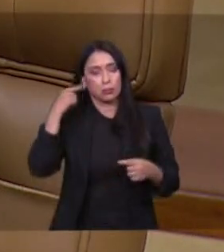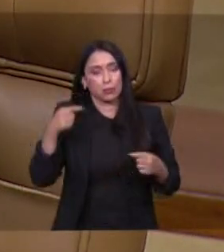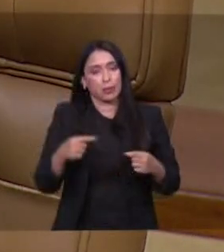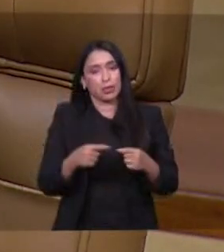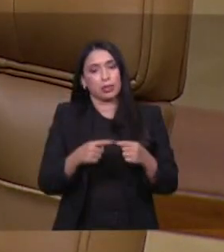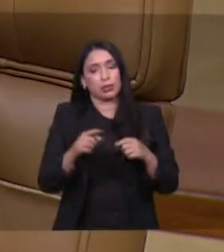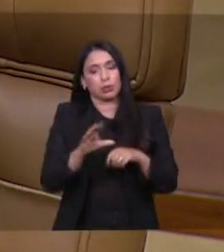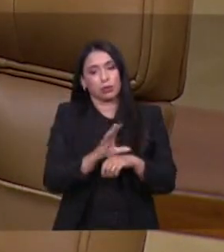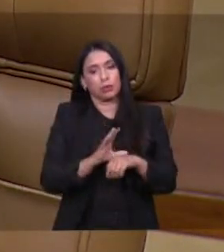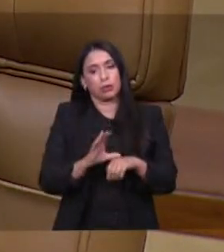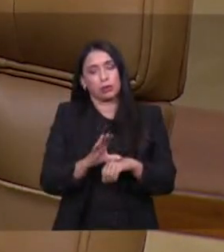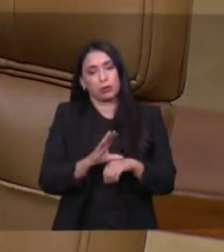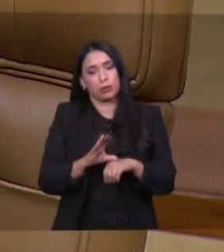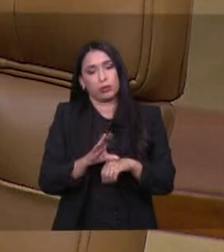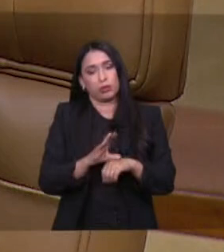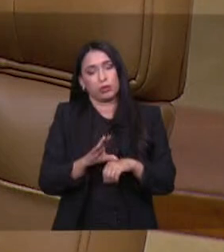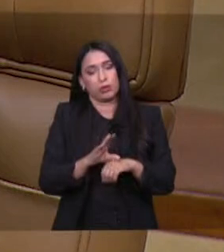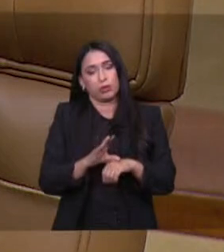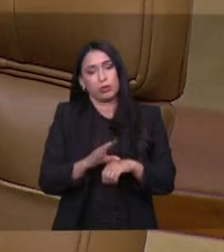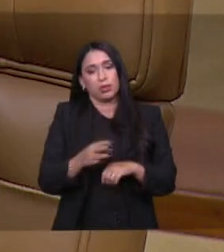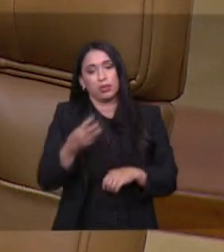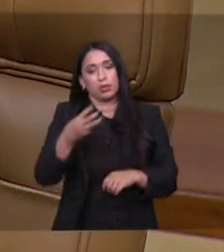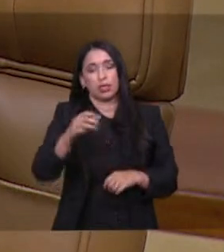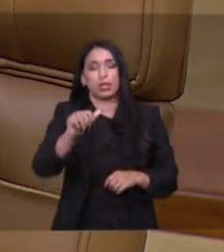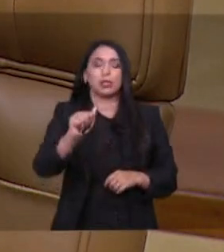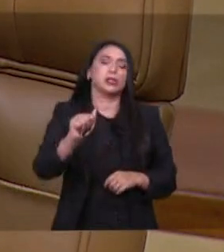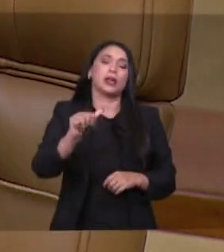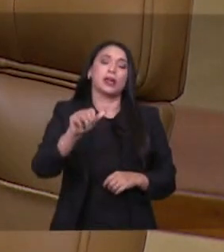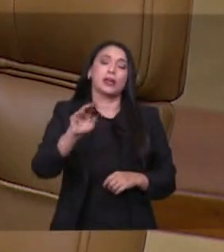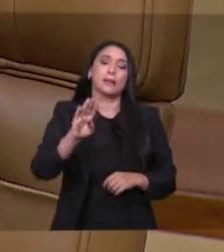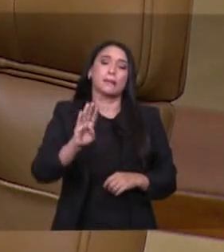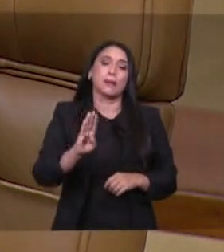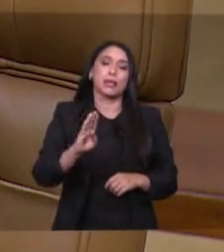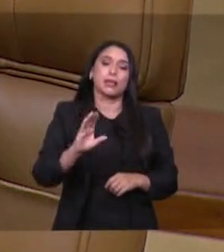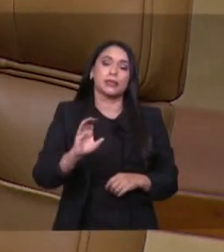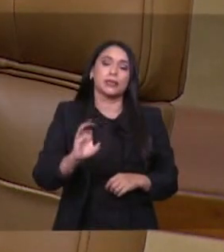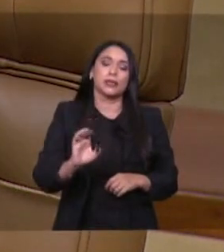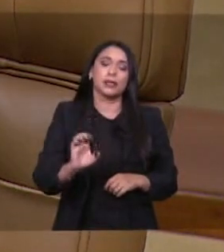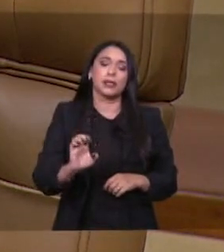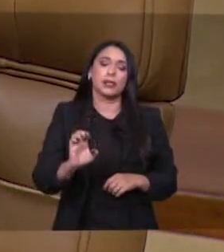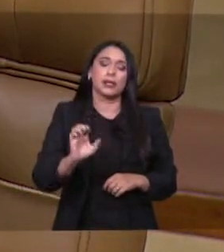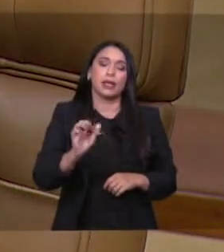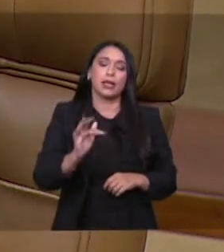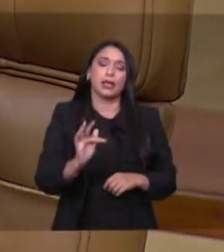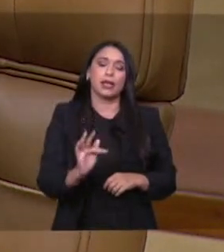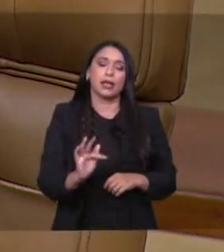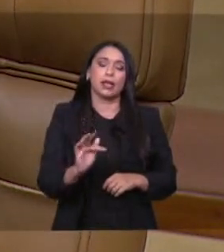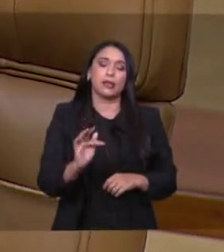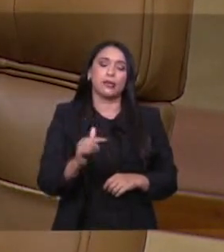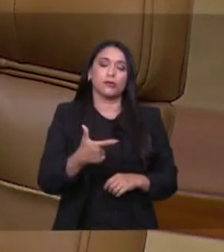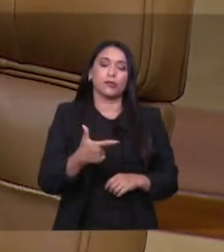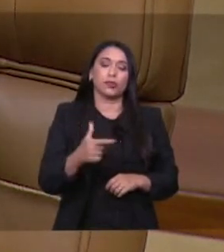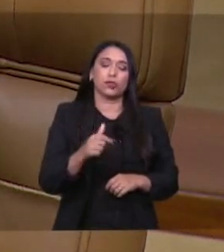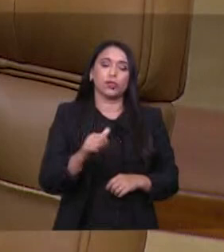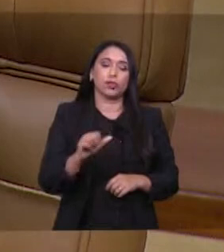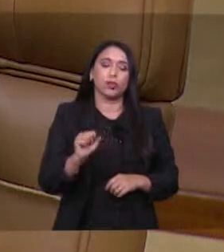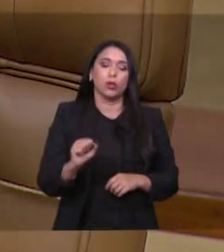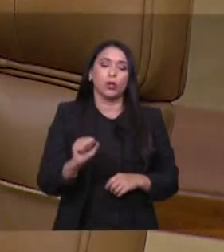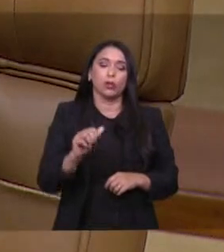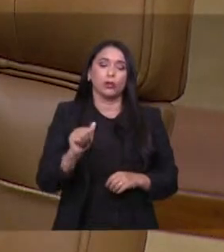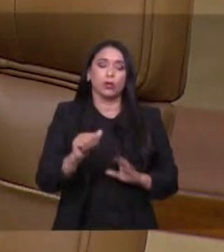constitucionalidade, que seria o 3A, o 3B, o 3E, 3F, 28A